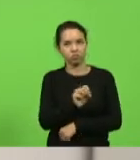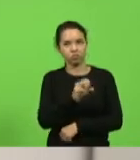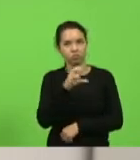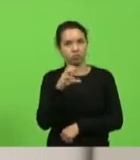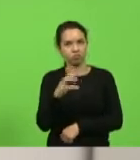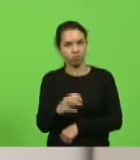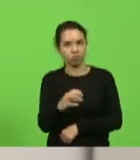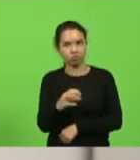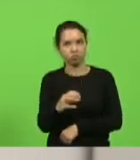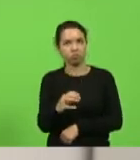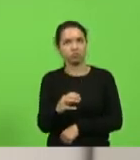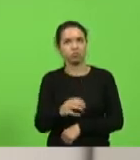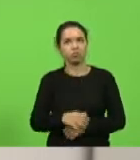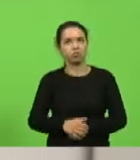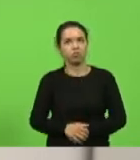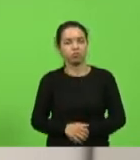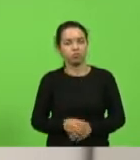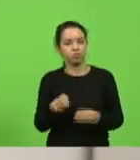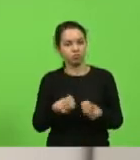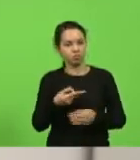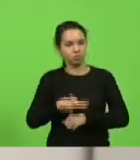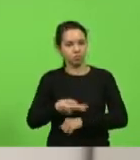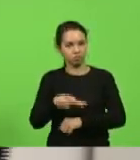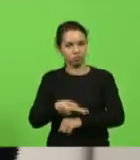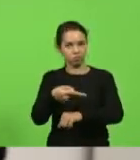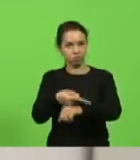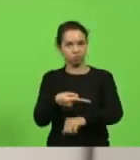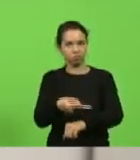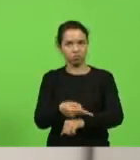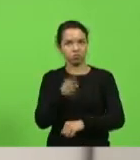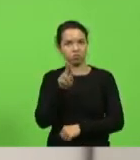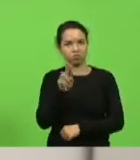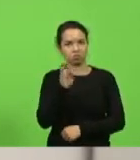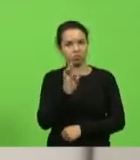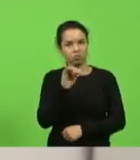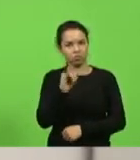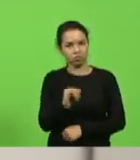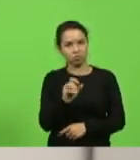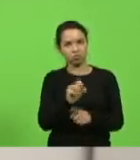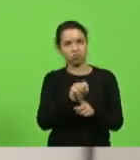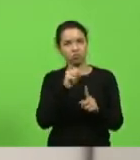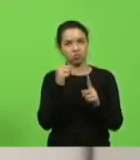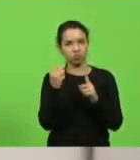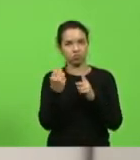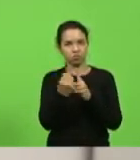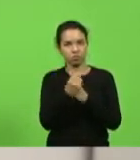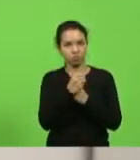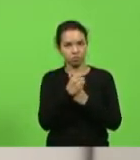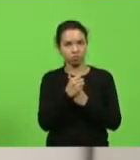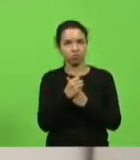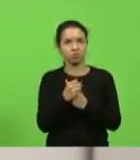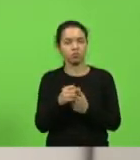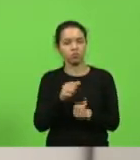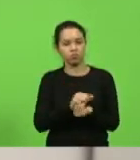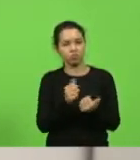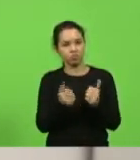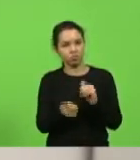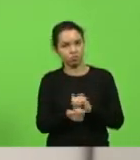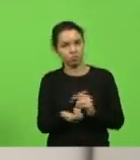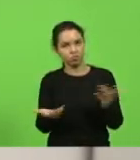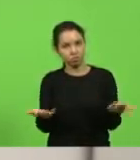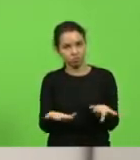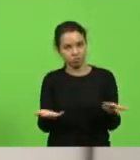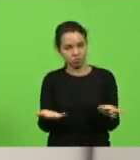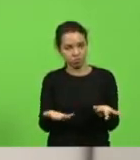a disponibilidade de leitos e UTI para a sociedade catarinense, ela é adequada ao quadro que temos neste